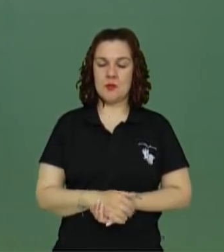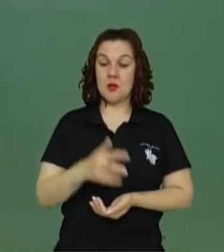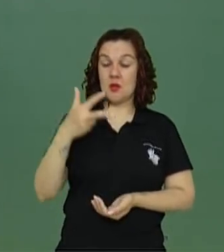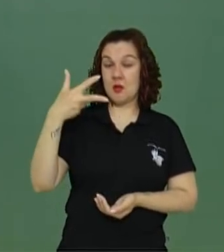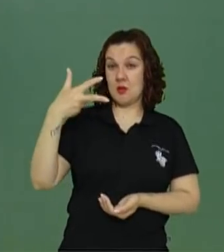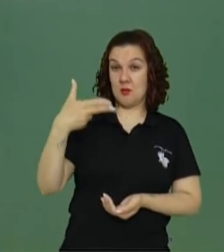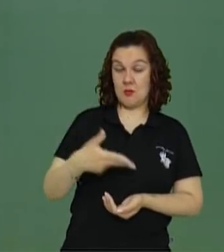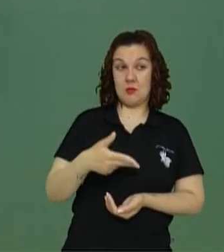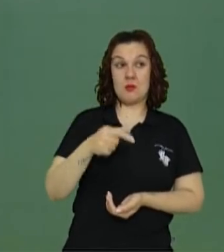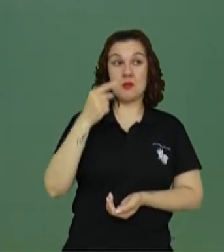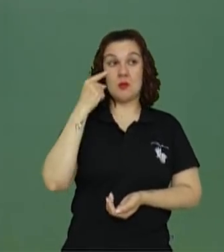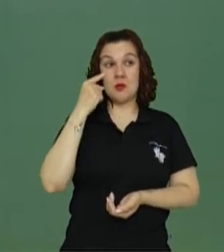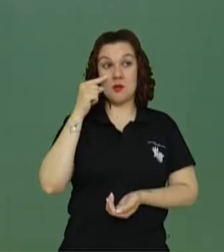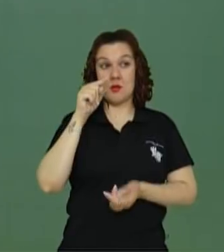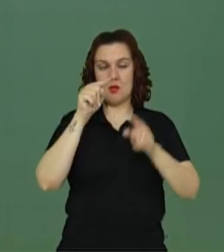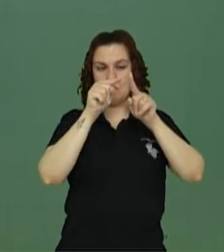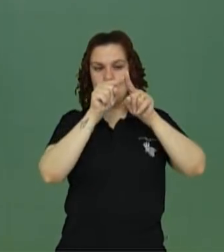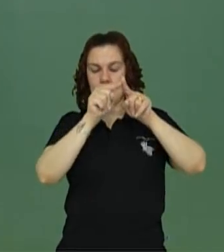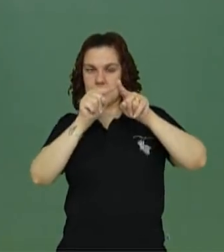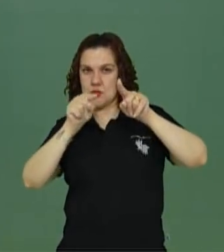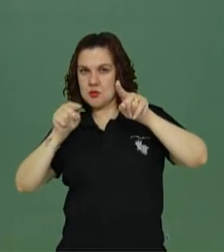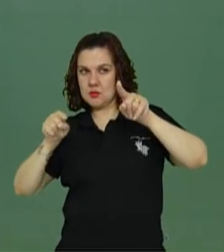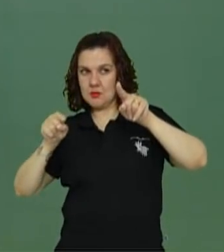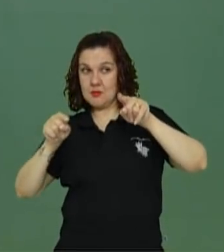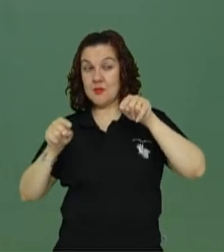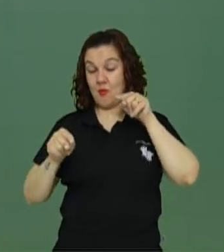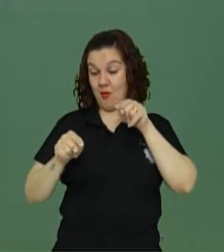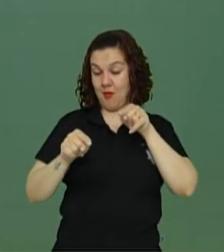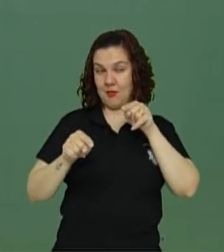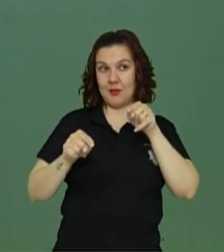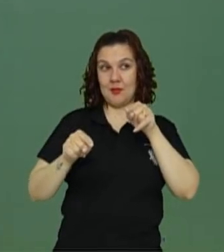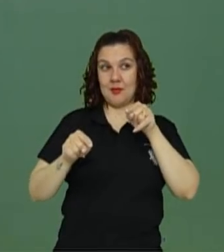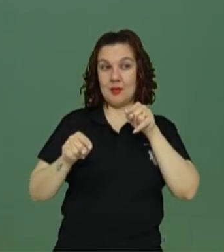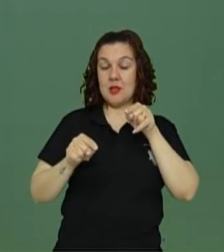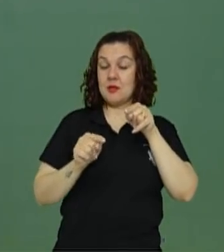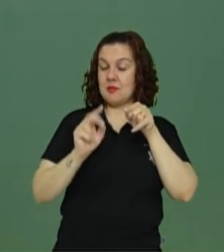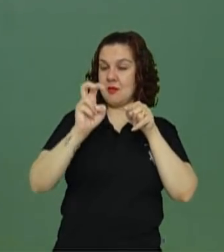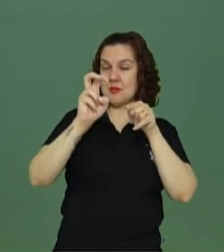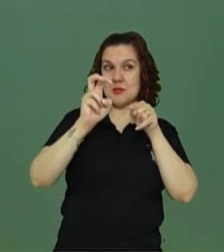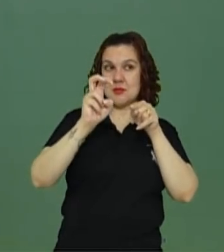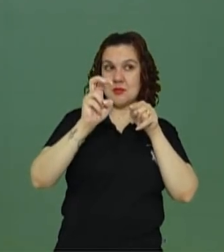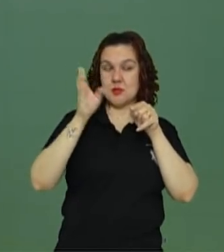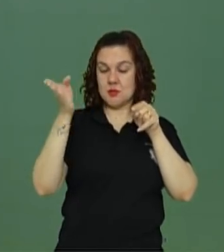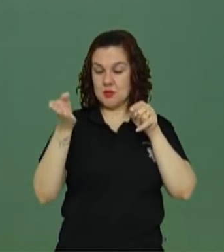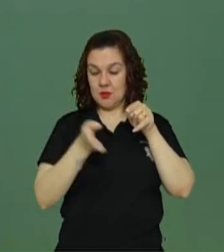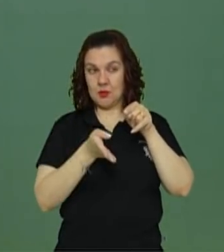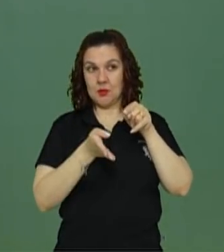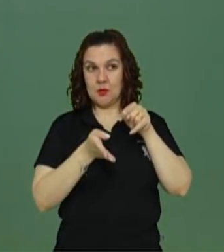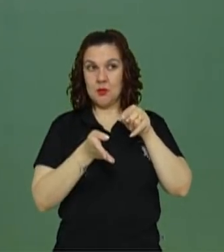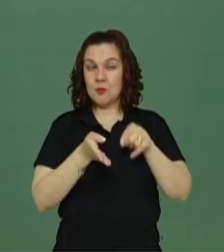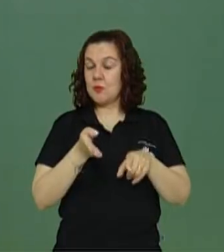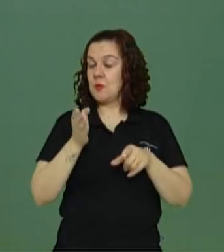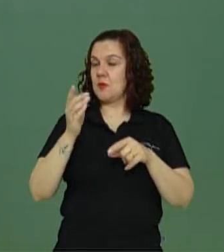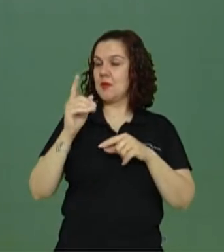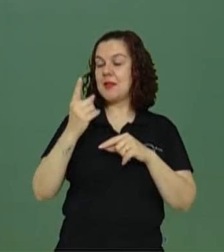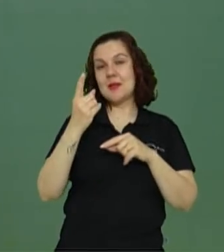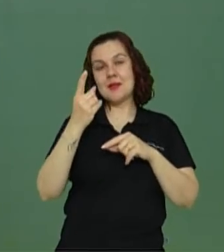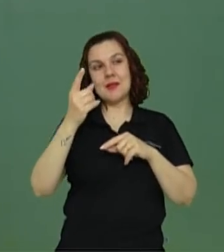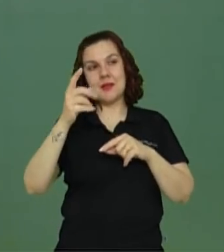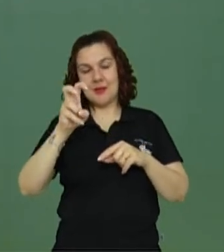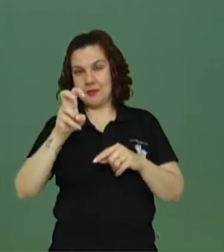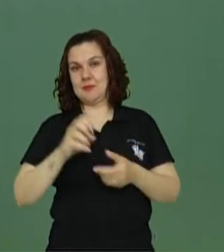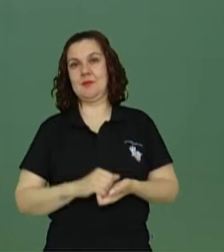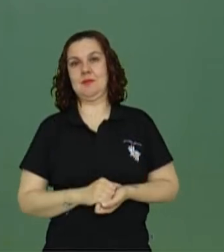igual, se eu peguei x aqui e x mais 3, então em cima 5 e